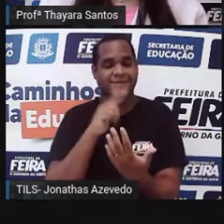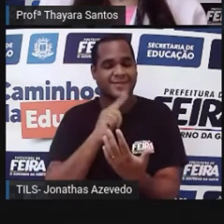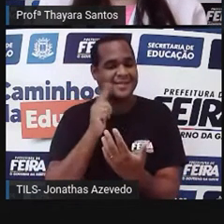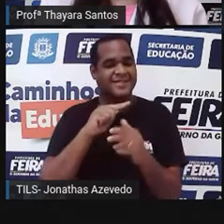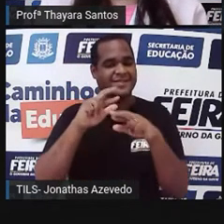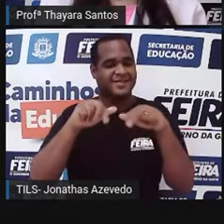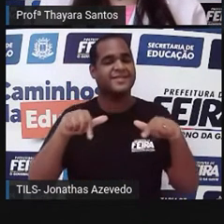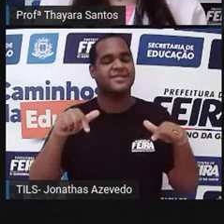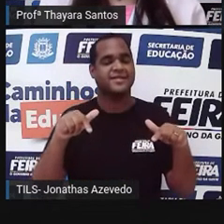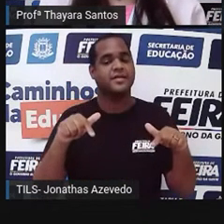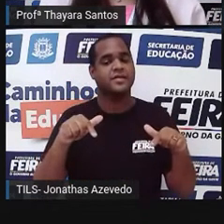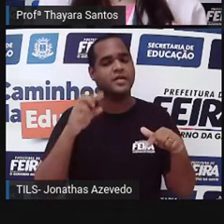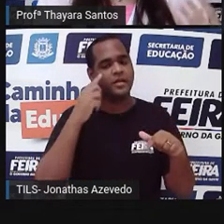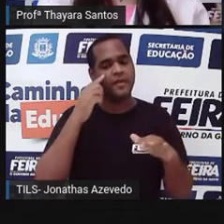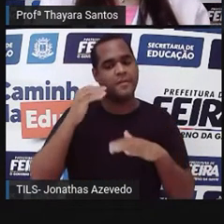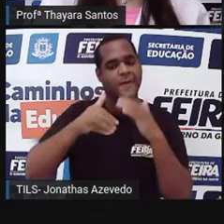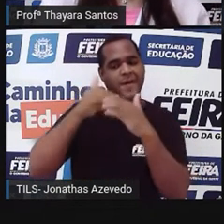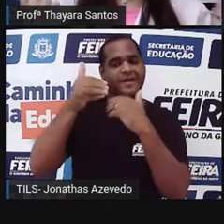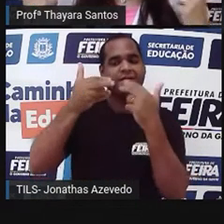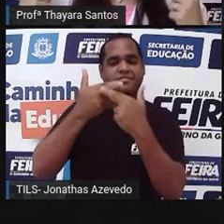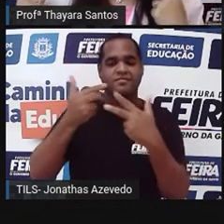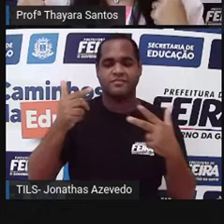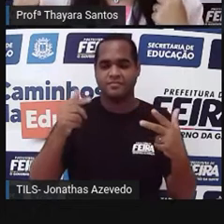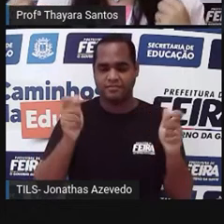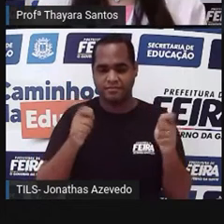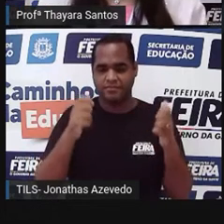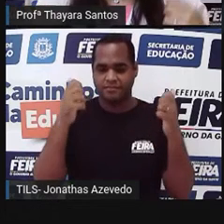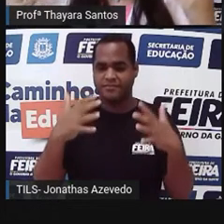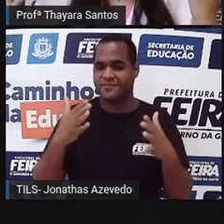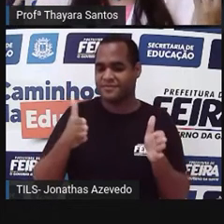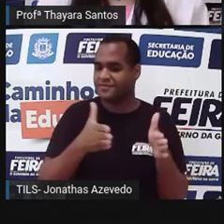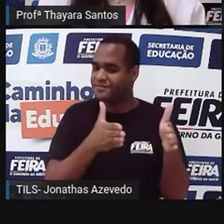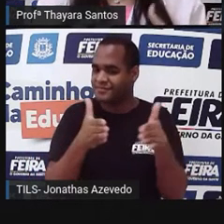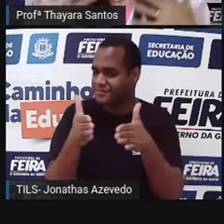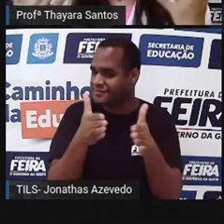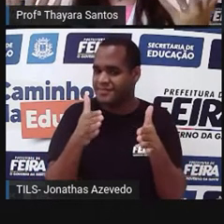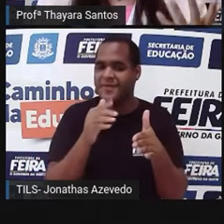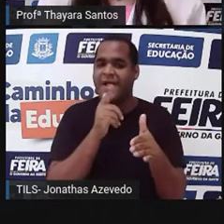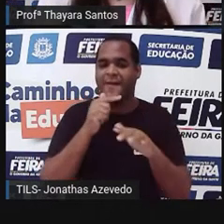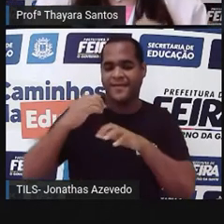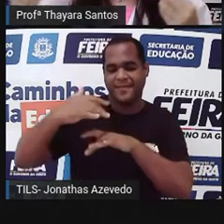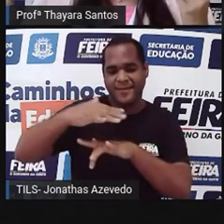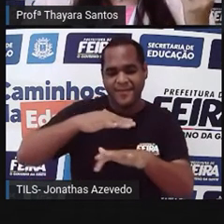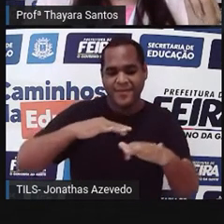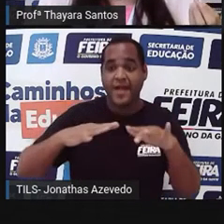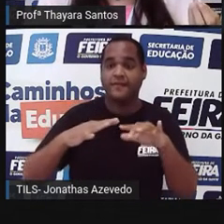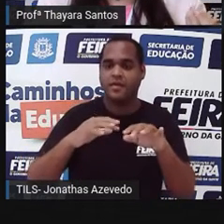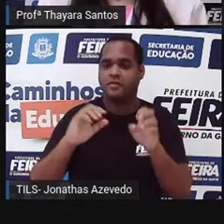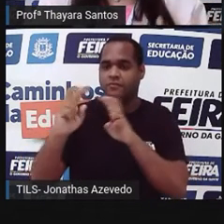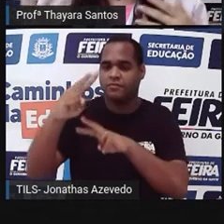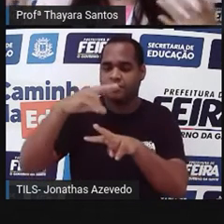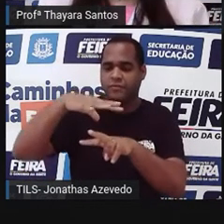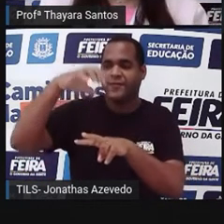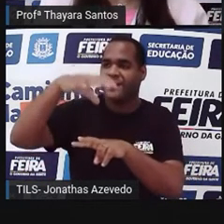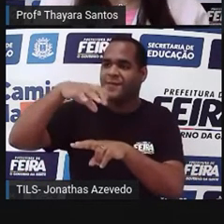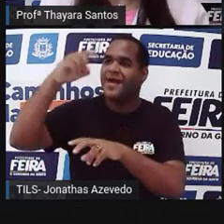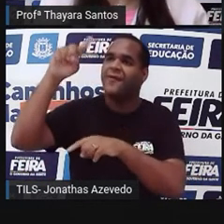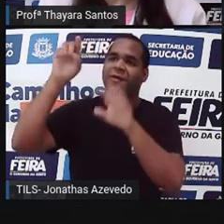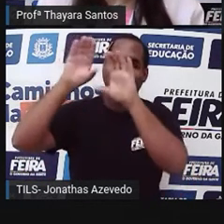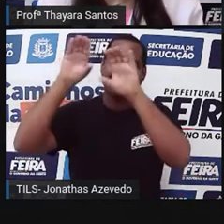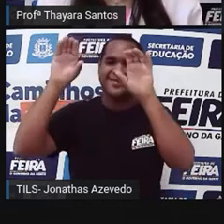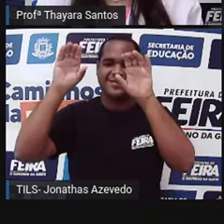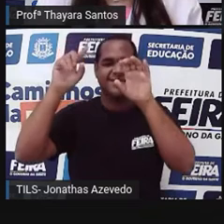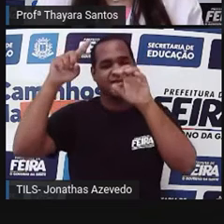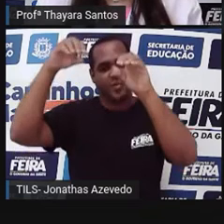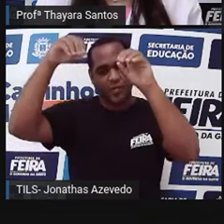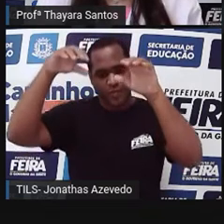esse processo de regulação climática. Se eu tenho também a influência de um rio ali, esse rio está evaporando, vai aumentar a umidade do ar e também vai estar